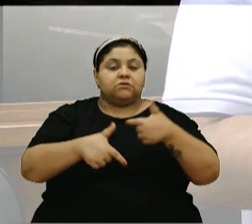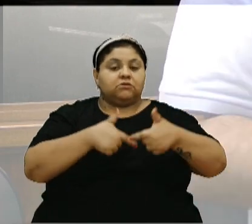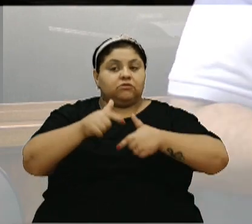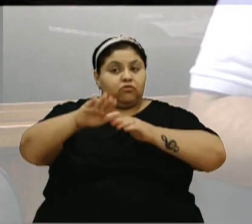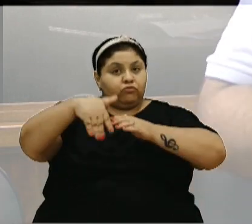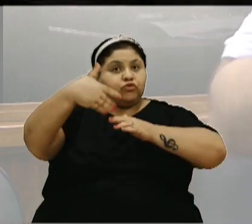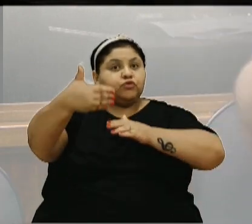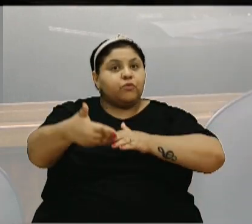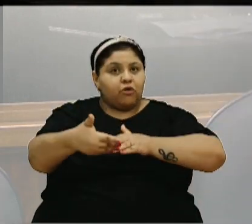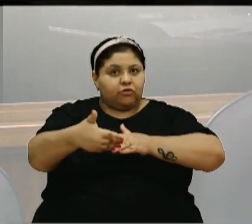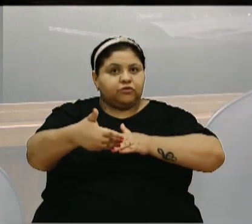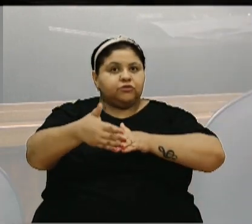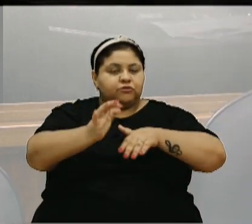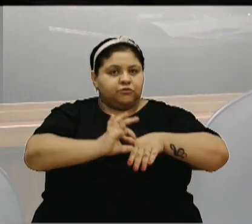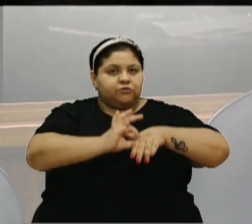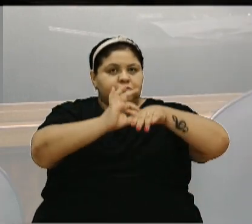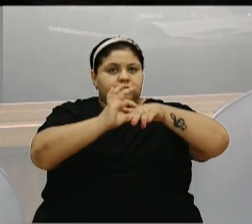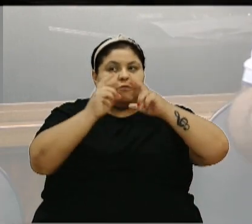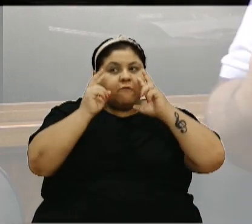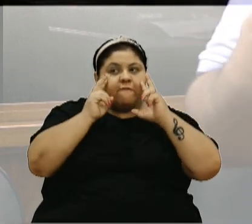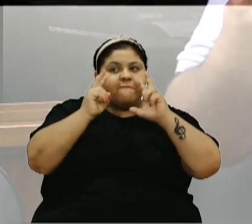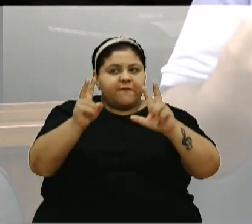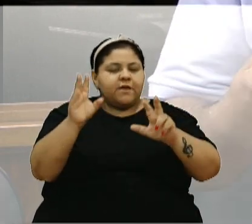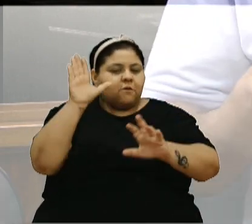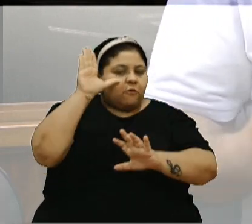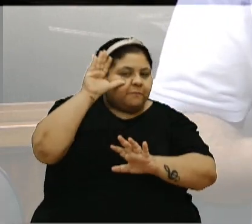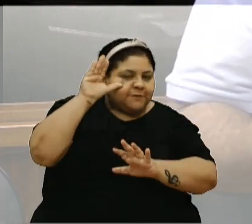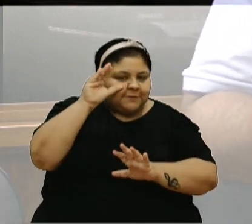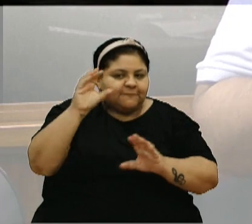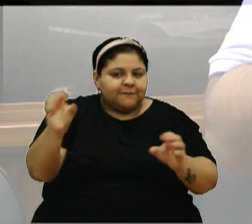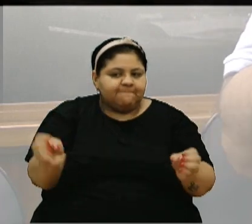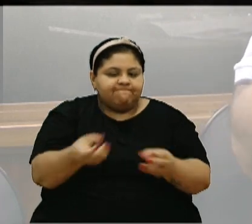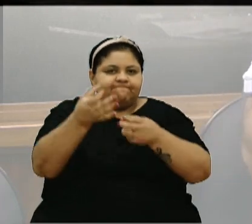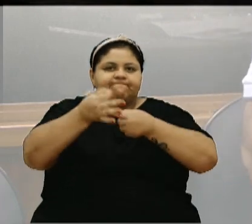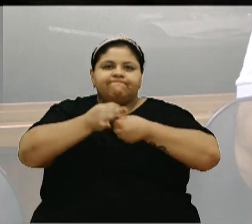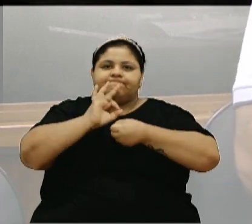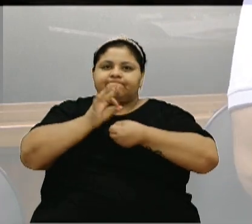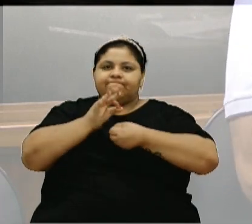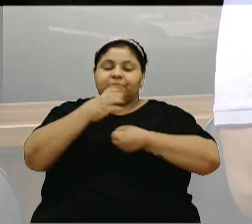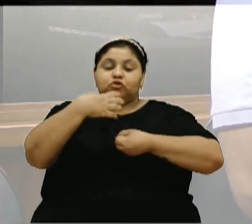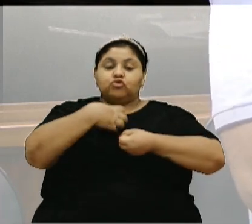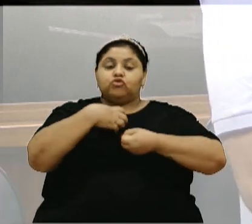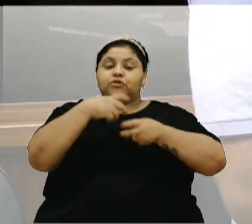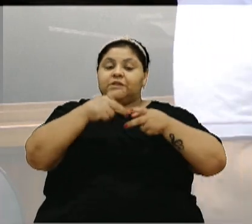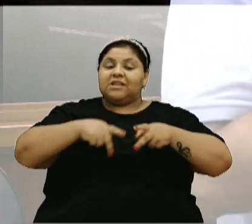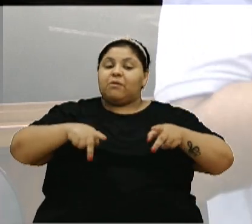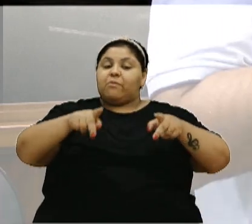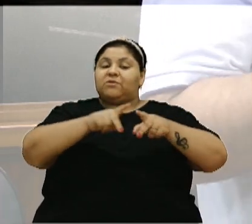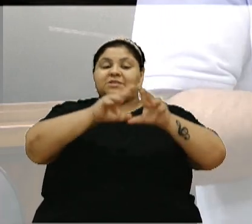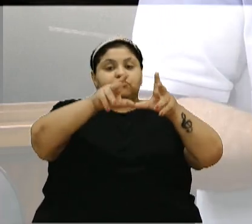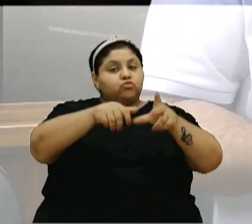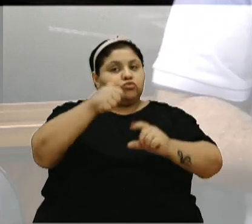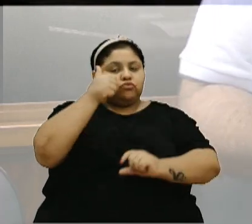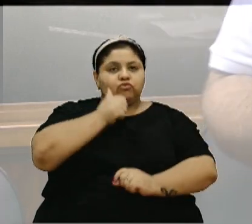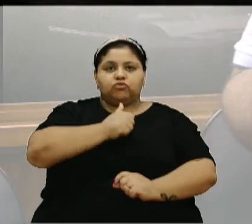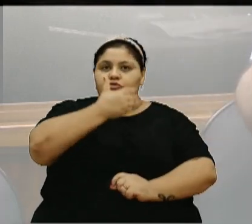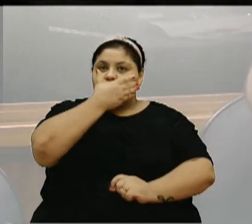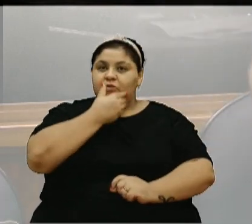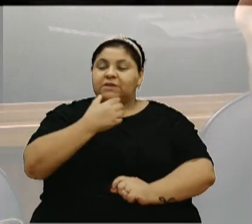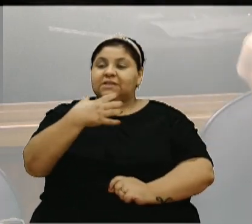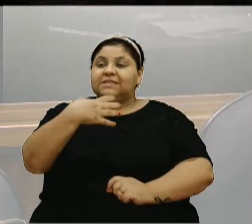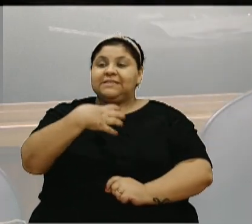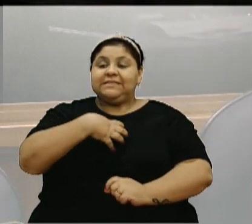próximos gestores. Rever a Festa da Uva de forma que a população, todos e todas, se